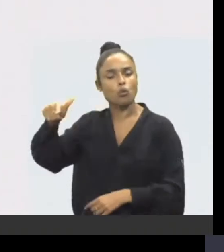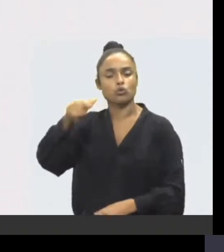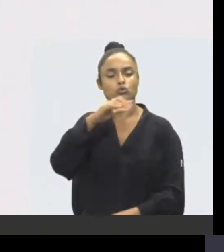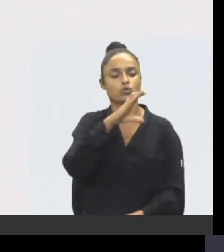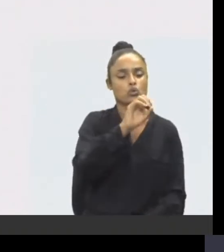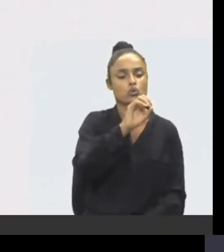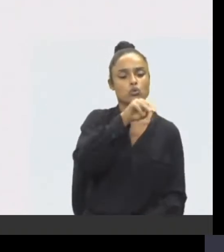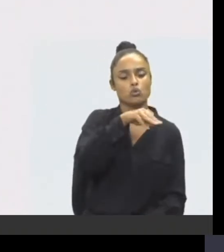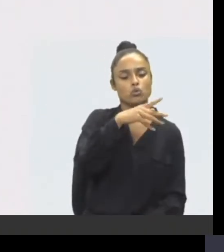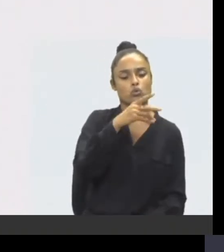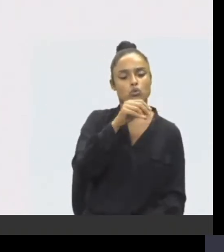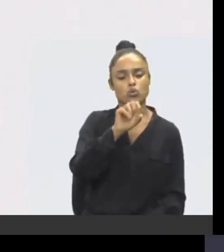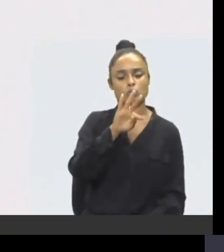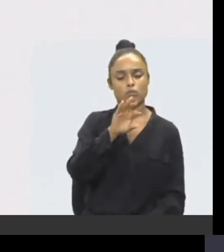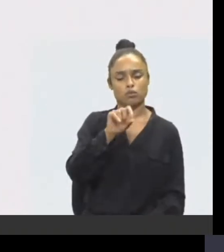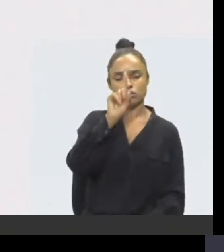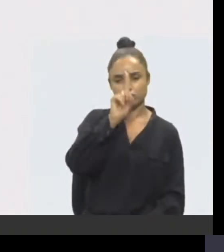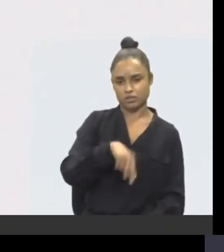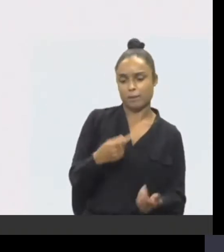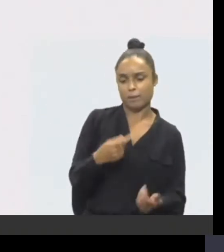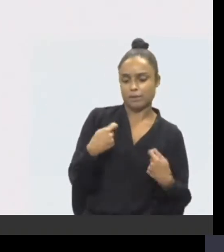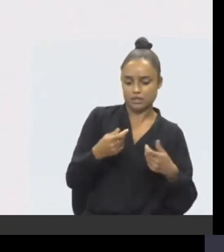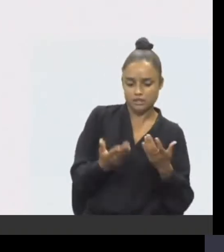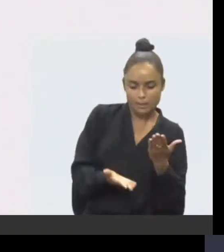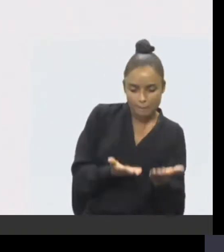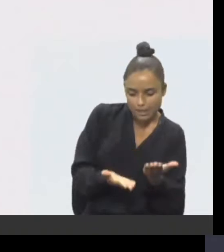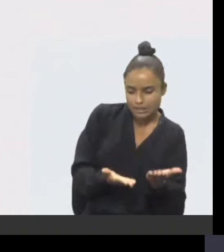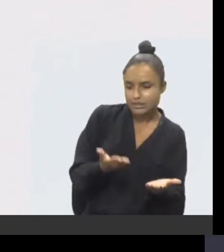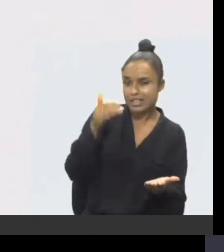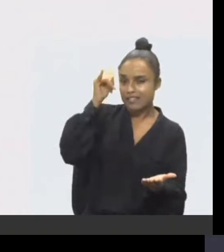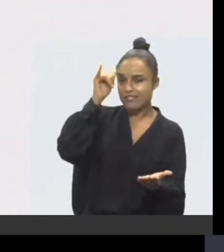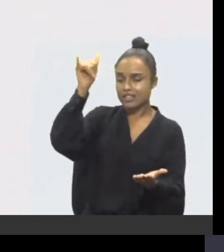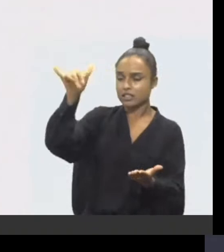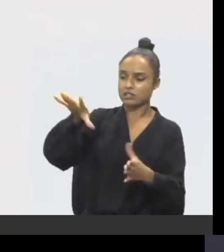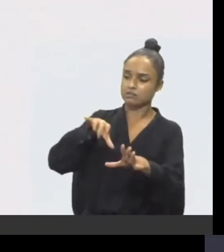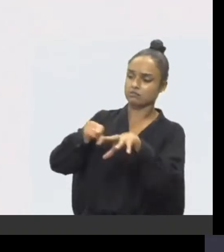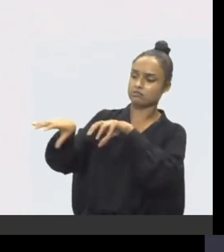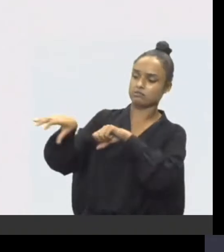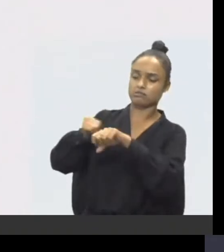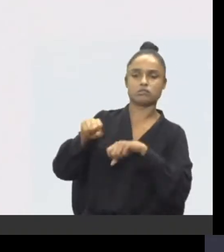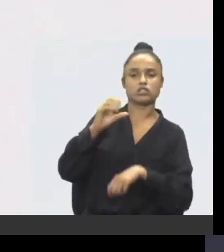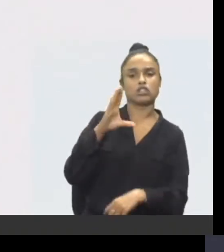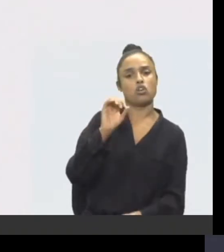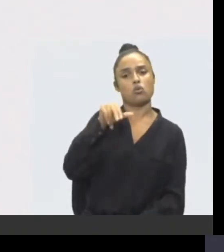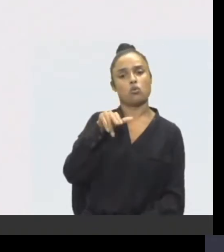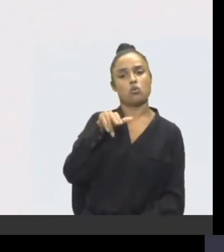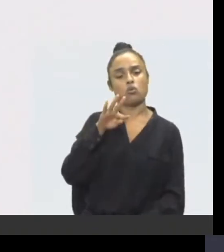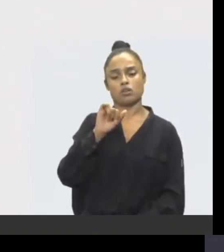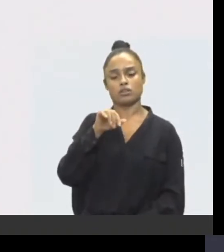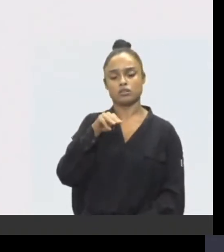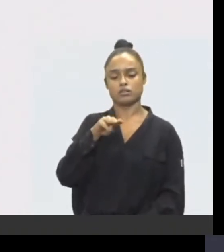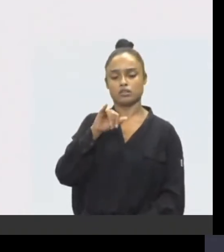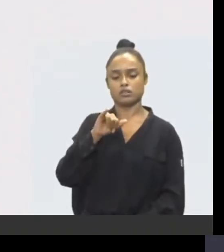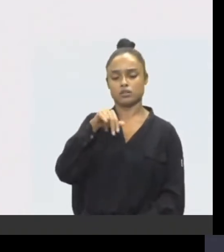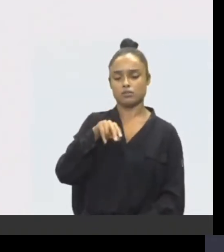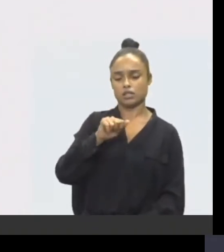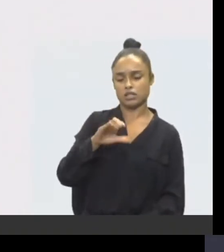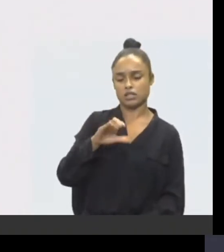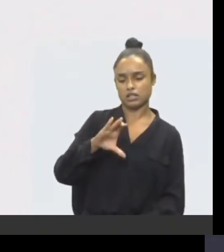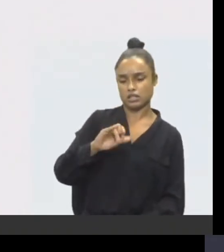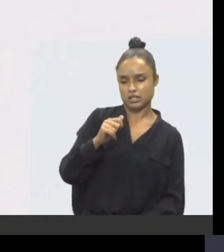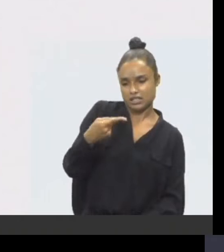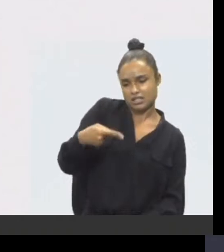cuidado para evitar também as contaminações. Em seguida, nós vamos realizar o procedimento em capela, onde